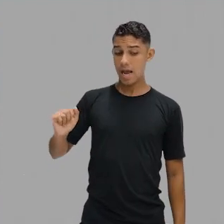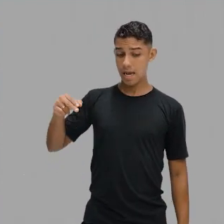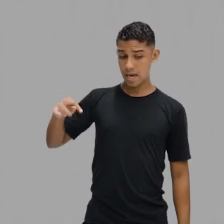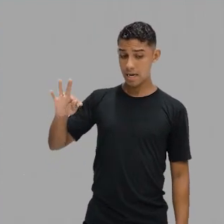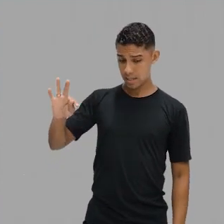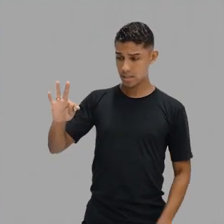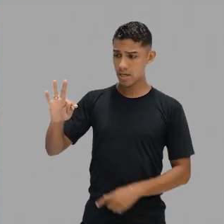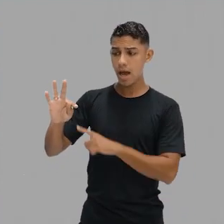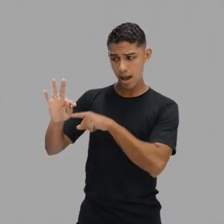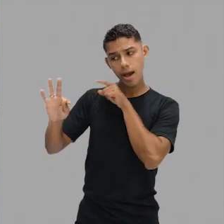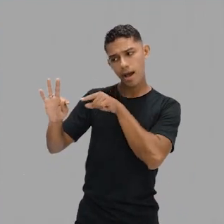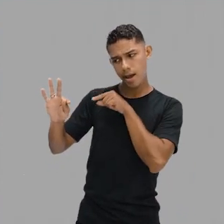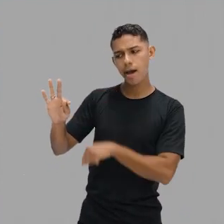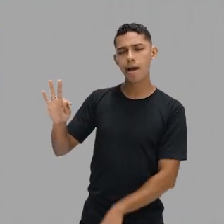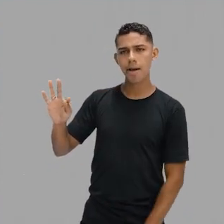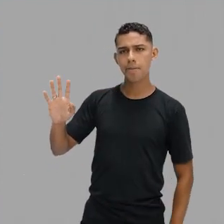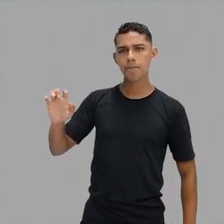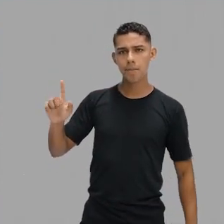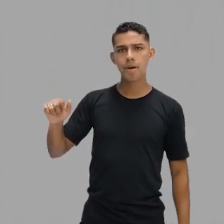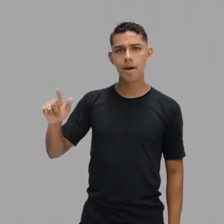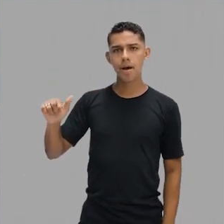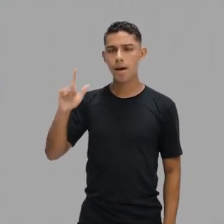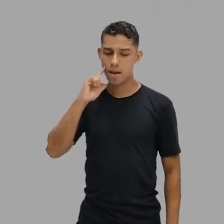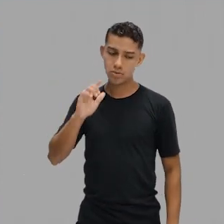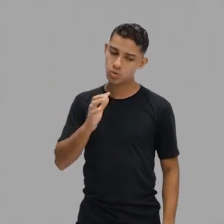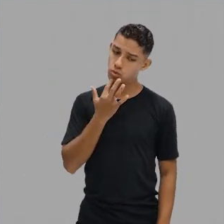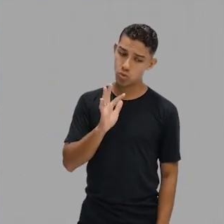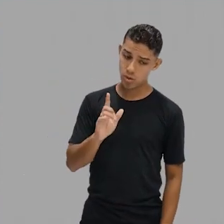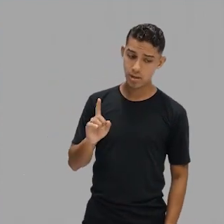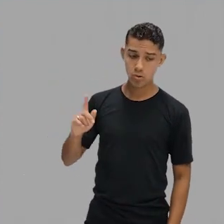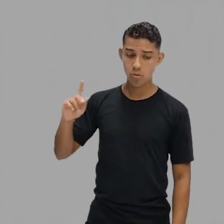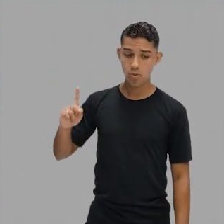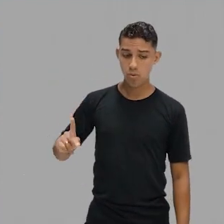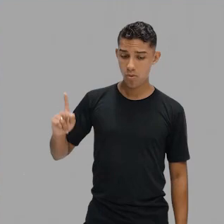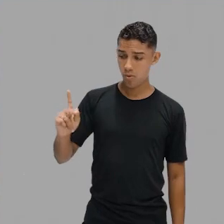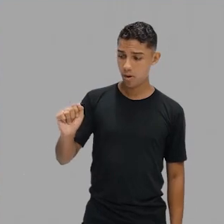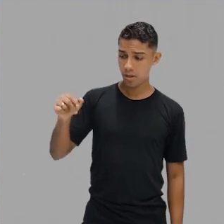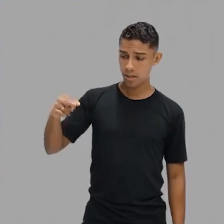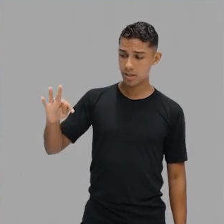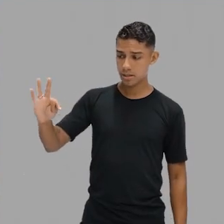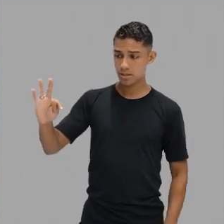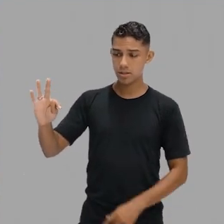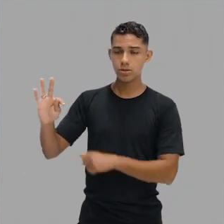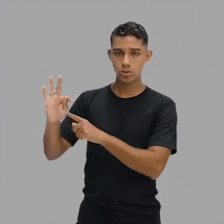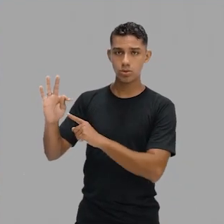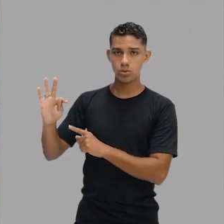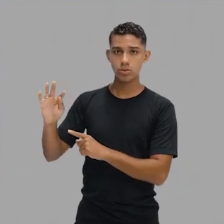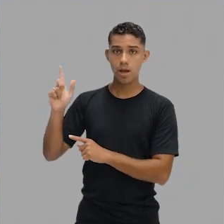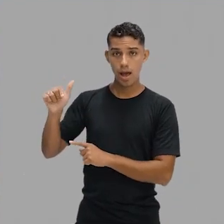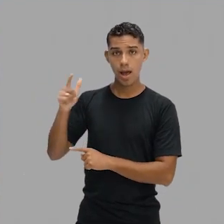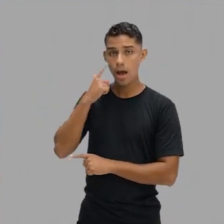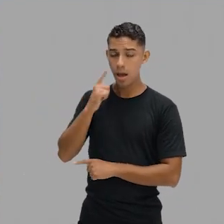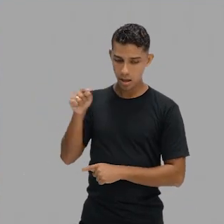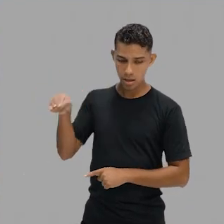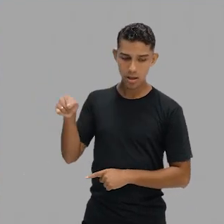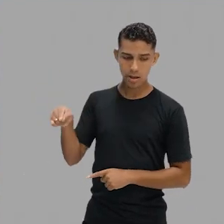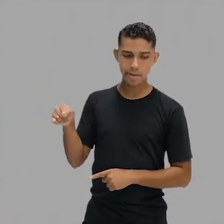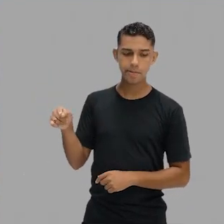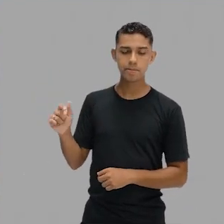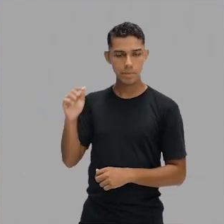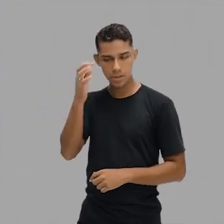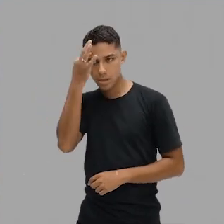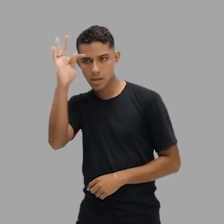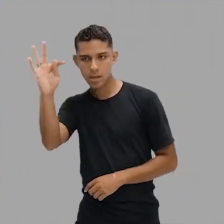também. Tá? Muitos não conhecem Kant como contratualista, mas se você pesquisar, você vai encontrar que ele é um contratualista, ele tem a